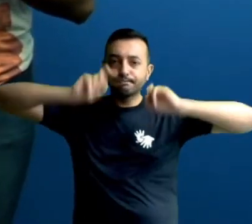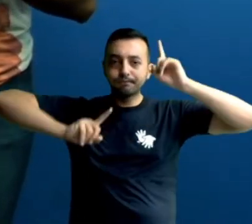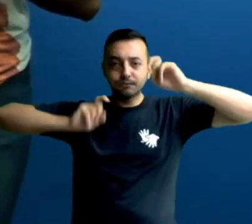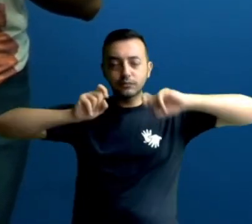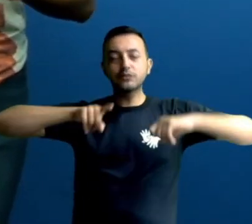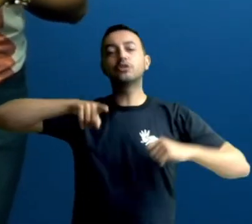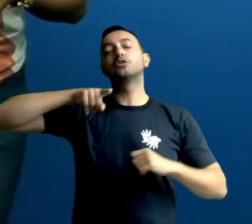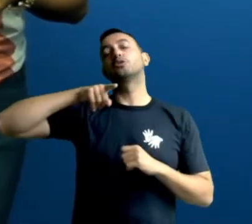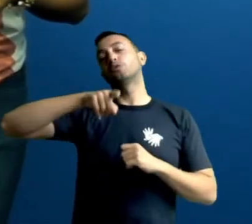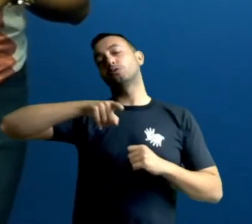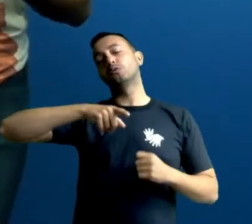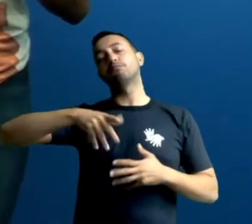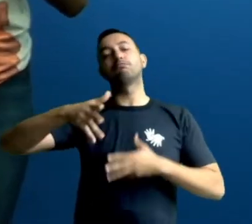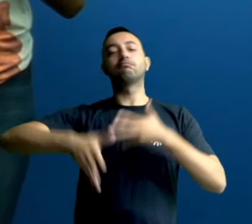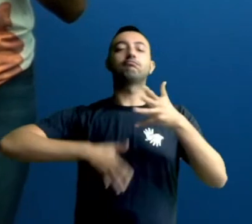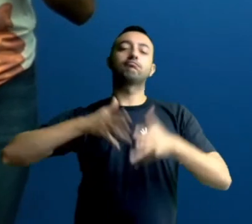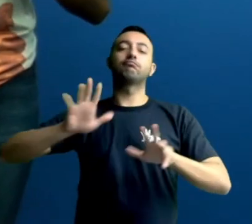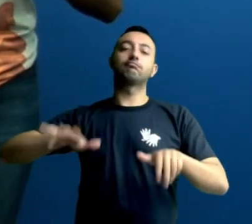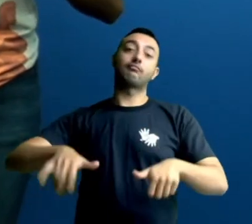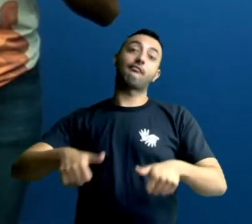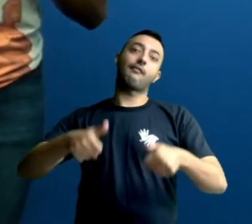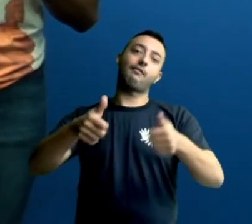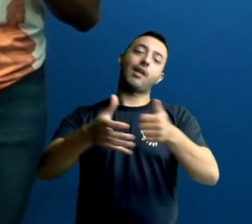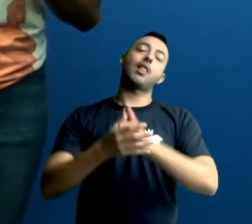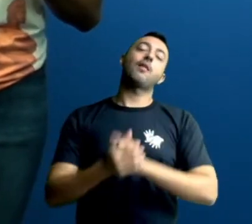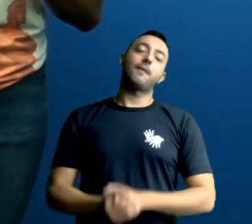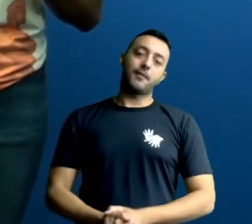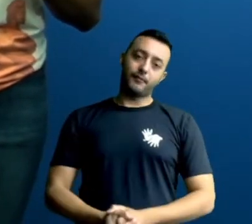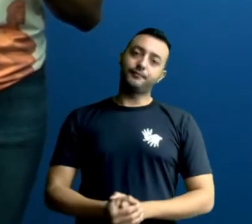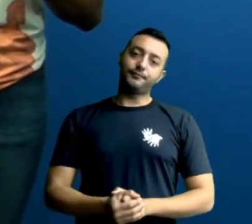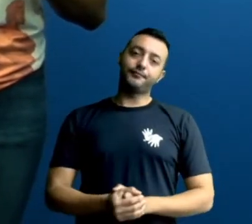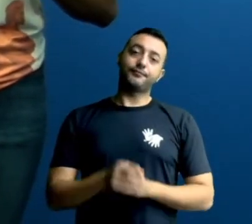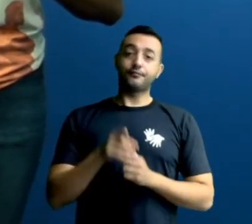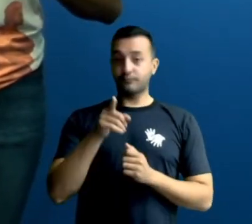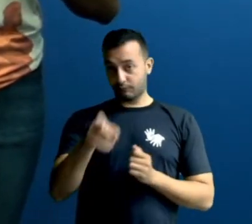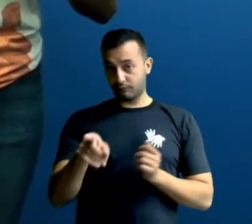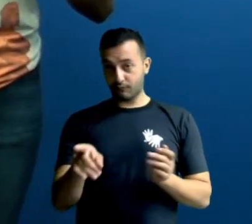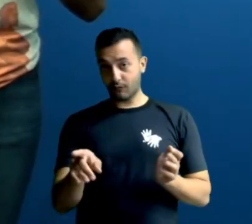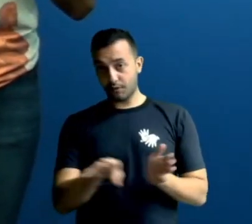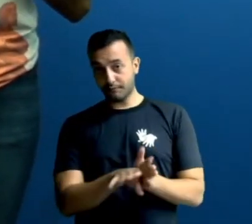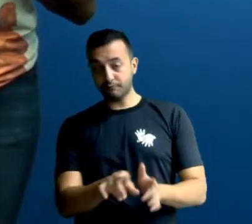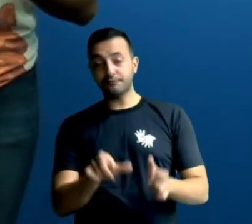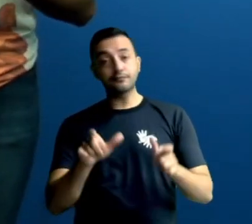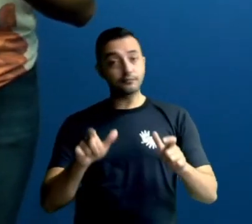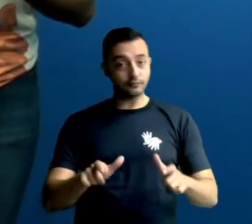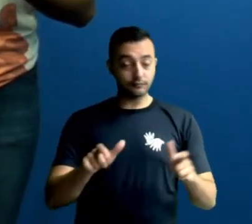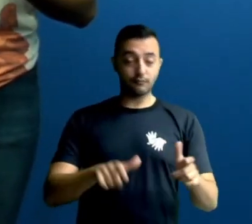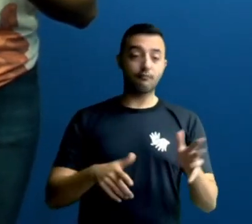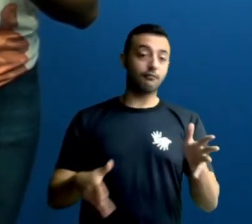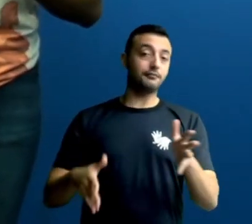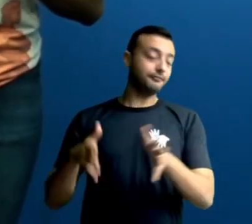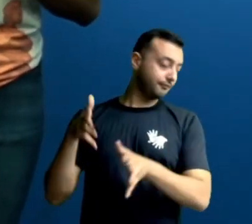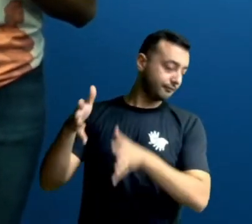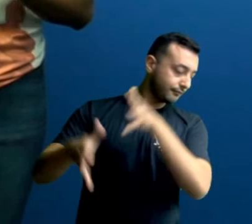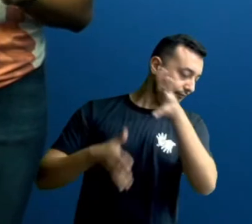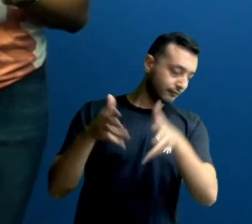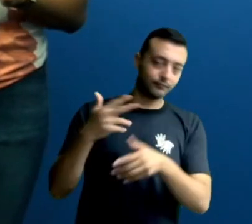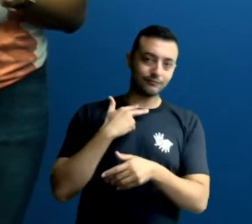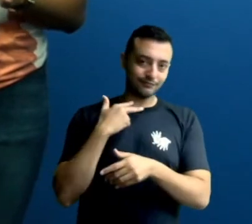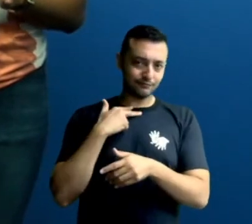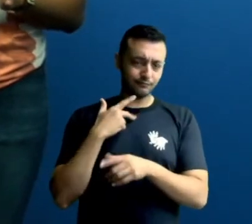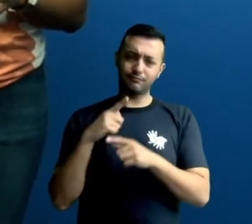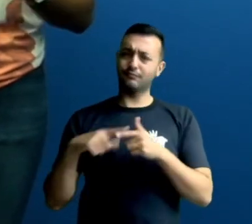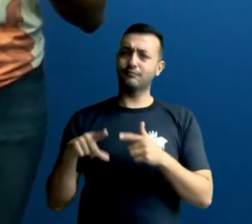sair muito melhor. E aí, quando você chega num ambiente que não pode ter essa leitura em voz alta, não vai ter